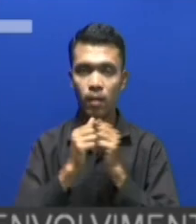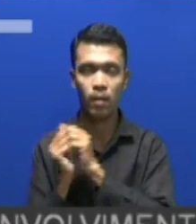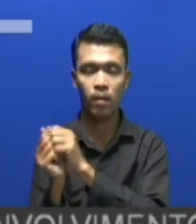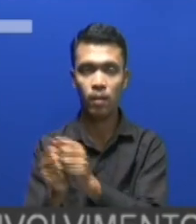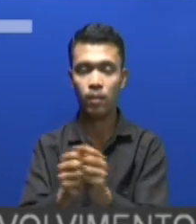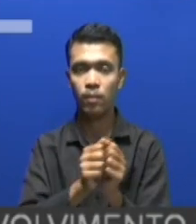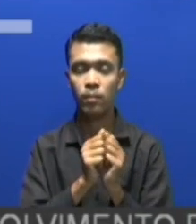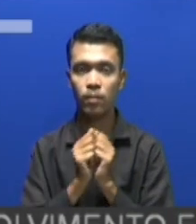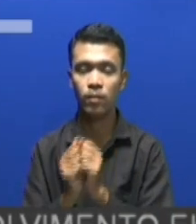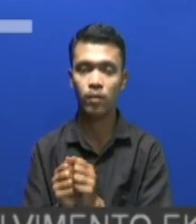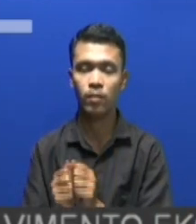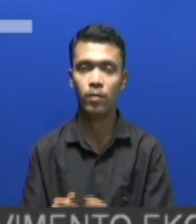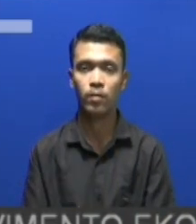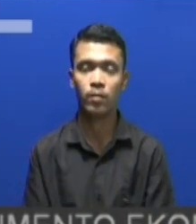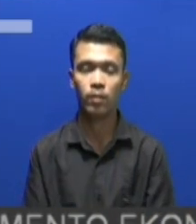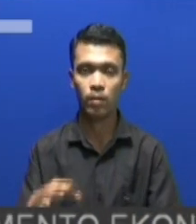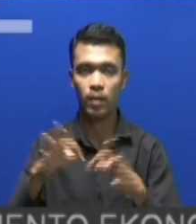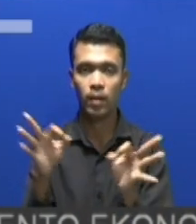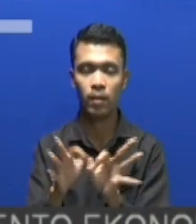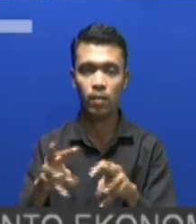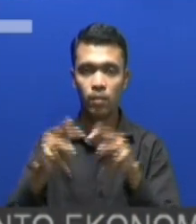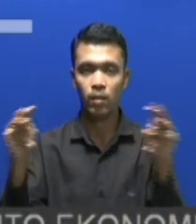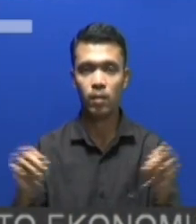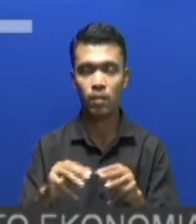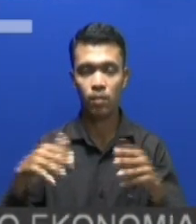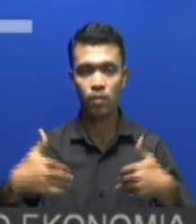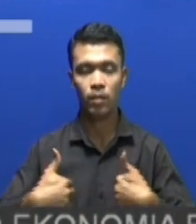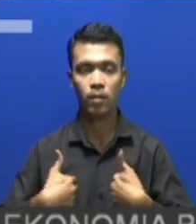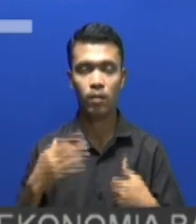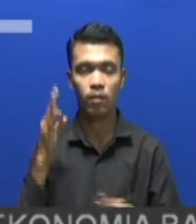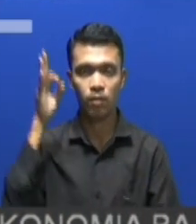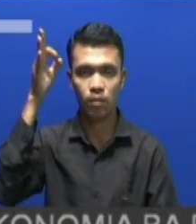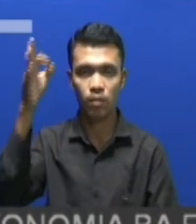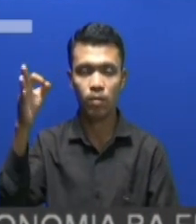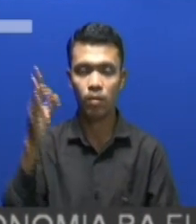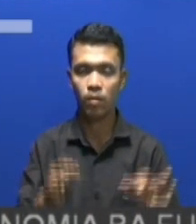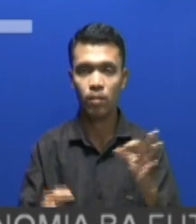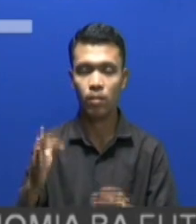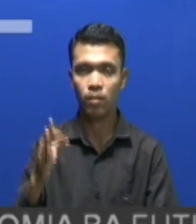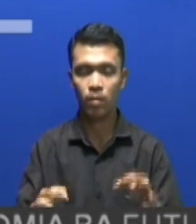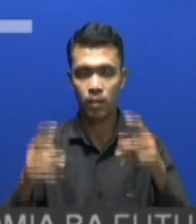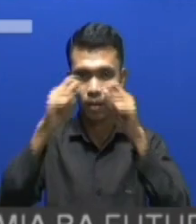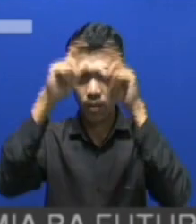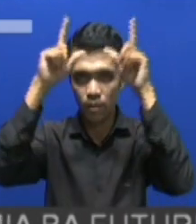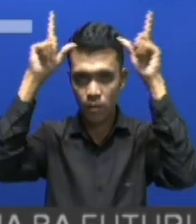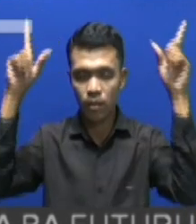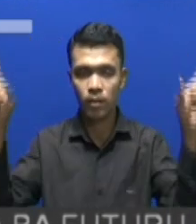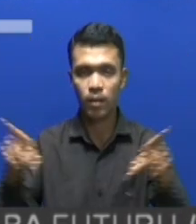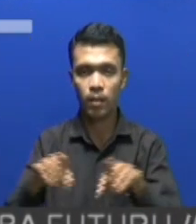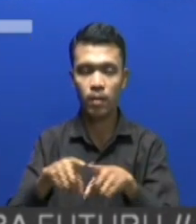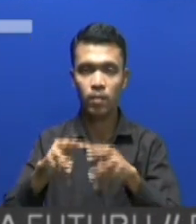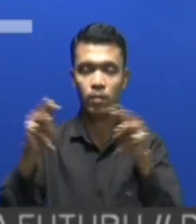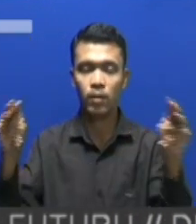sermos melhores municípios no futuro. Enfim, Timor-Leste está a iniciar este processo de